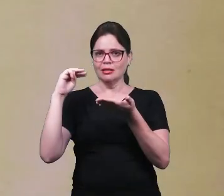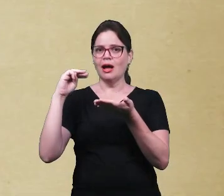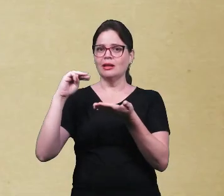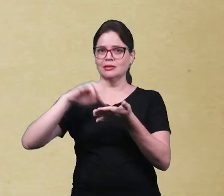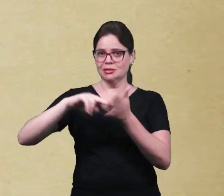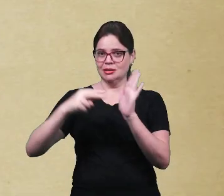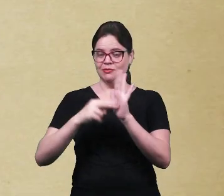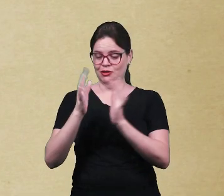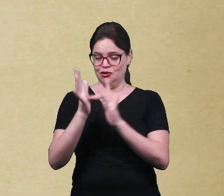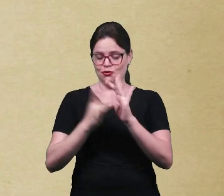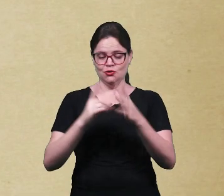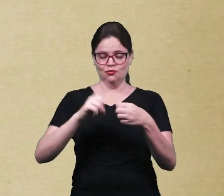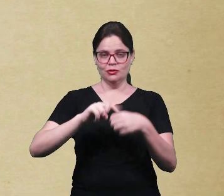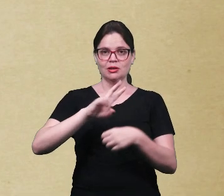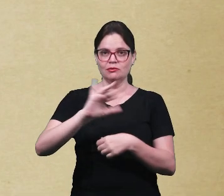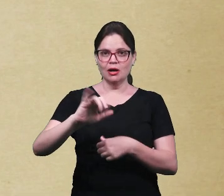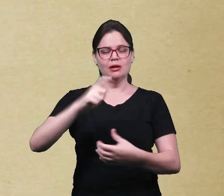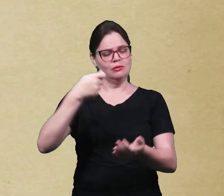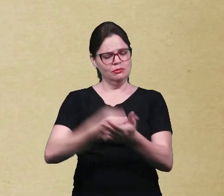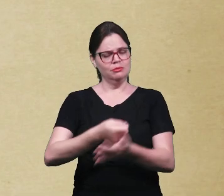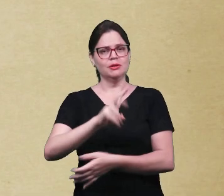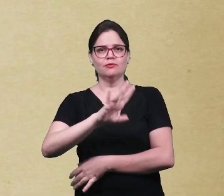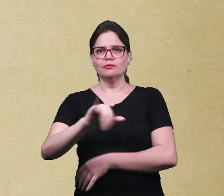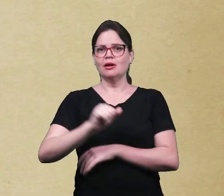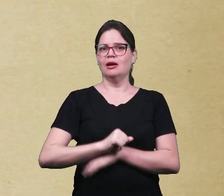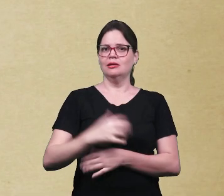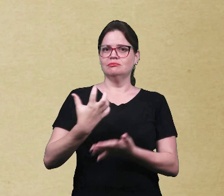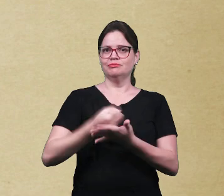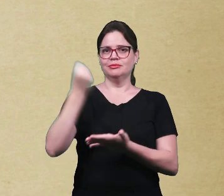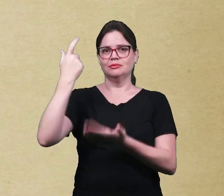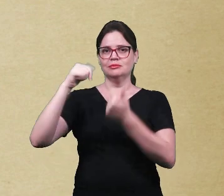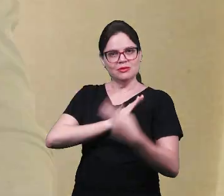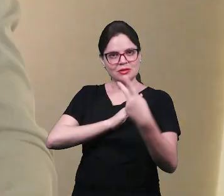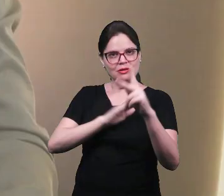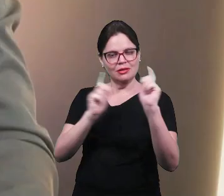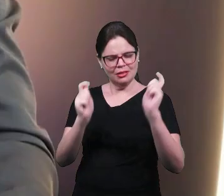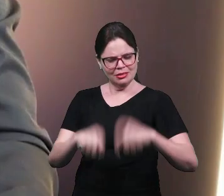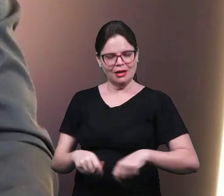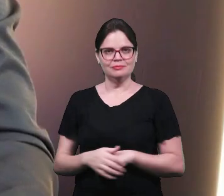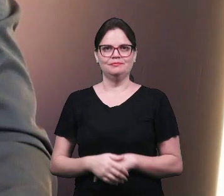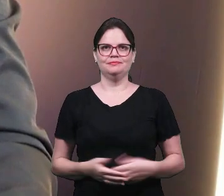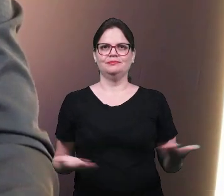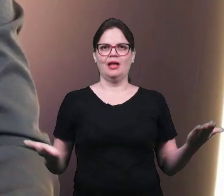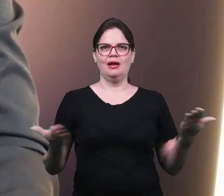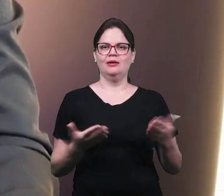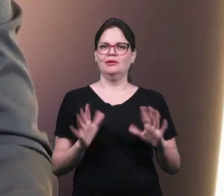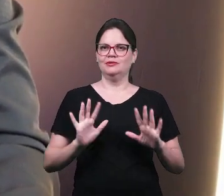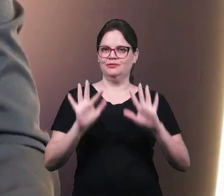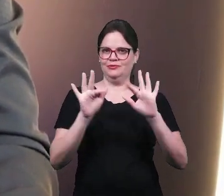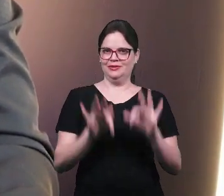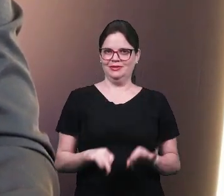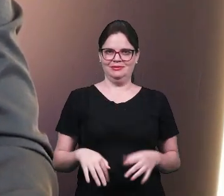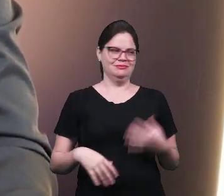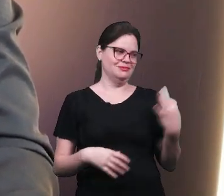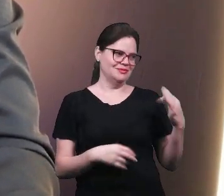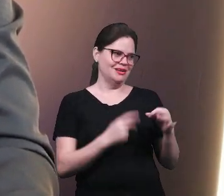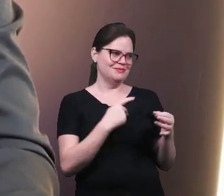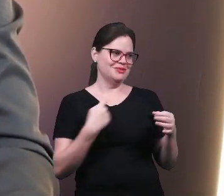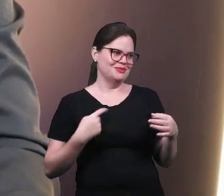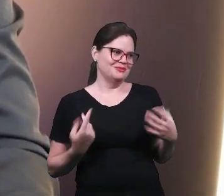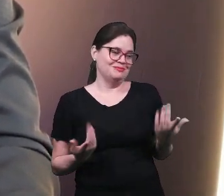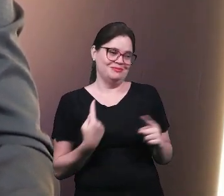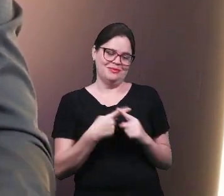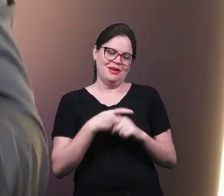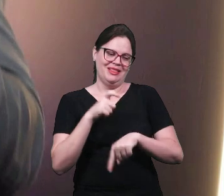se cumprir, Jesus ele vai voltar e vai nos levar para a eternidade. Nós estamos encerrando aqui, né, Roberto? O tempo